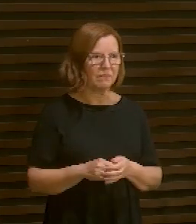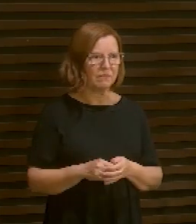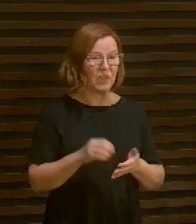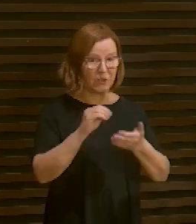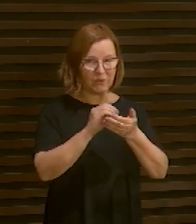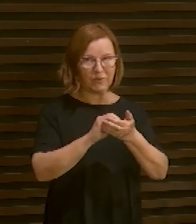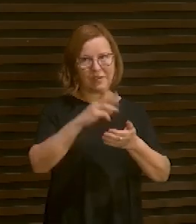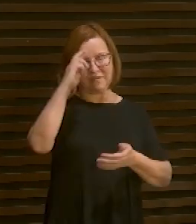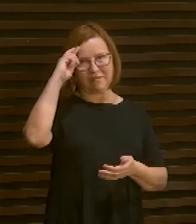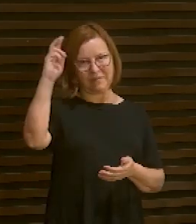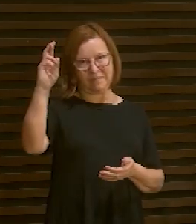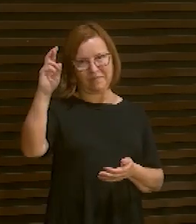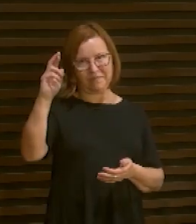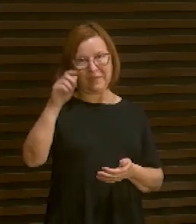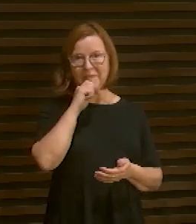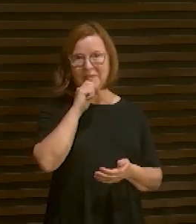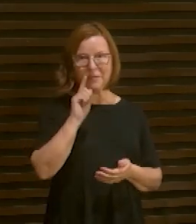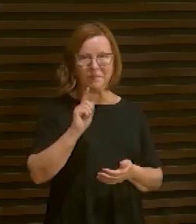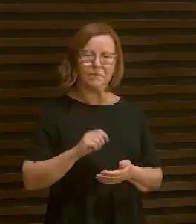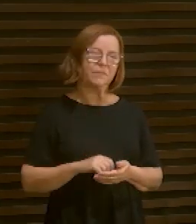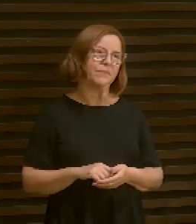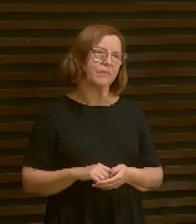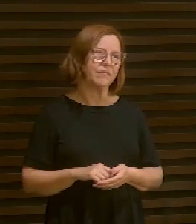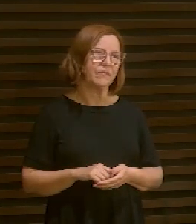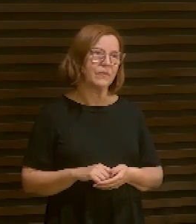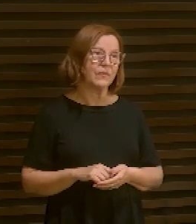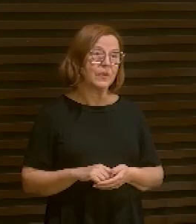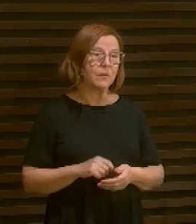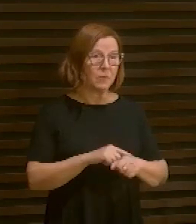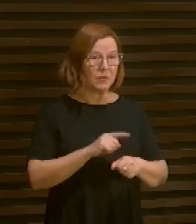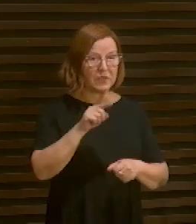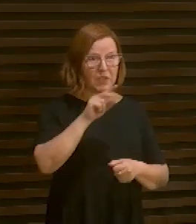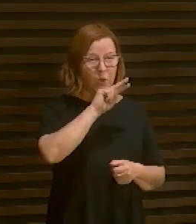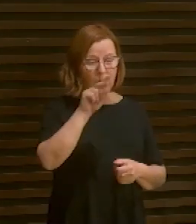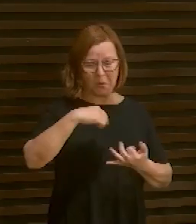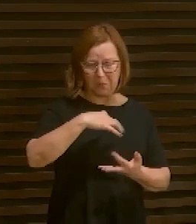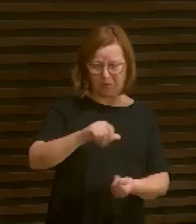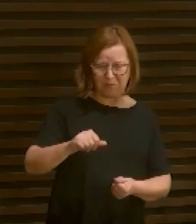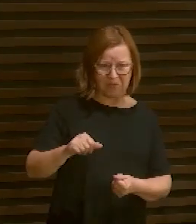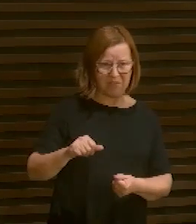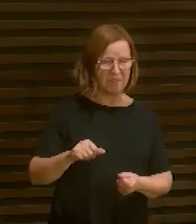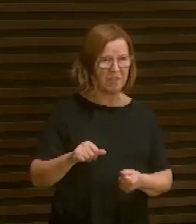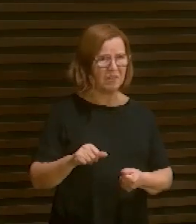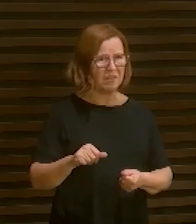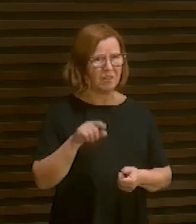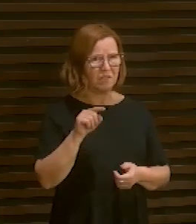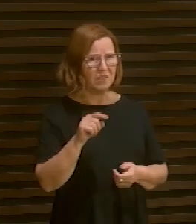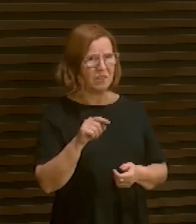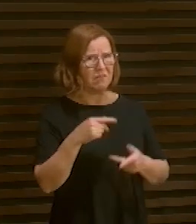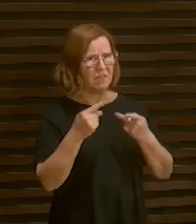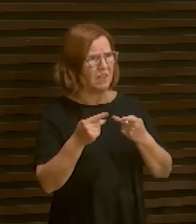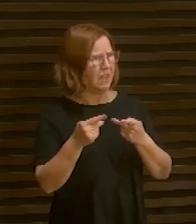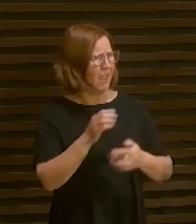sujeitas a Ele. Ainda não vemos. Quando você olha o mundo, você olha como estão as coisas, você diz assim: Cristo não